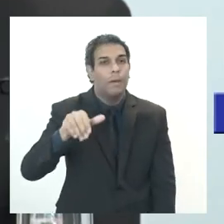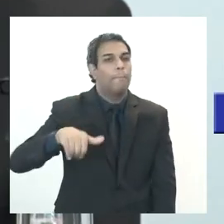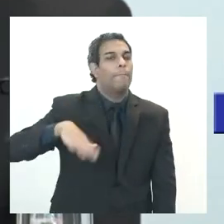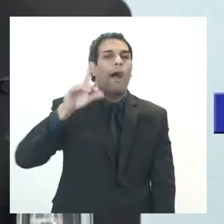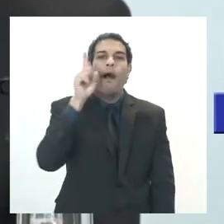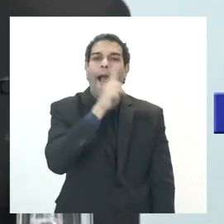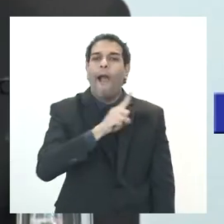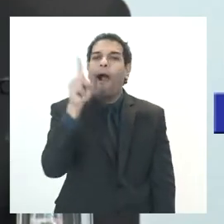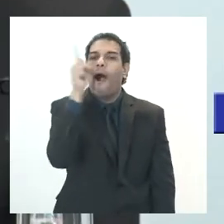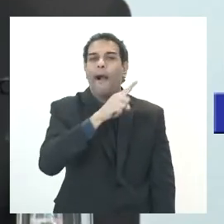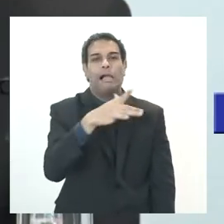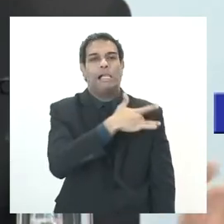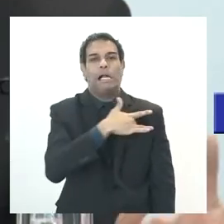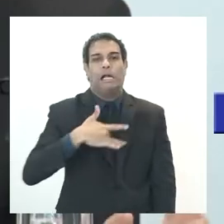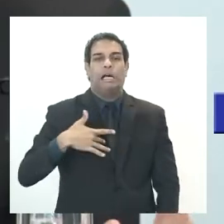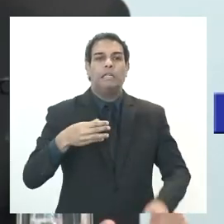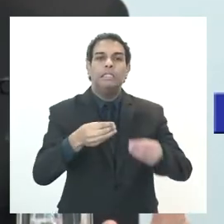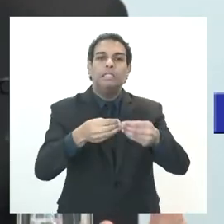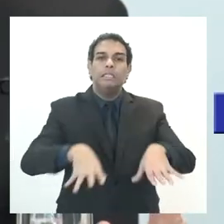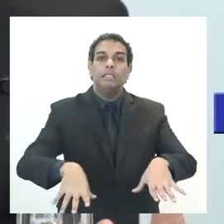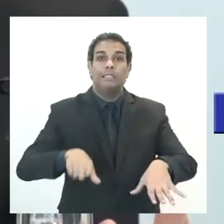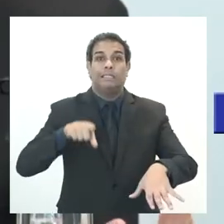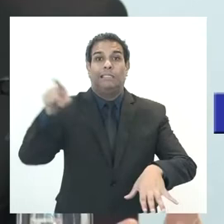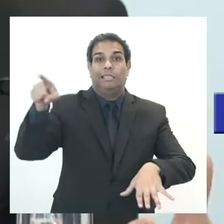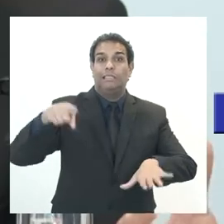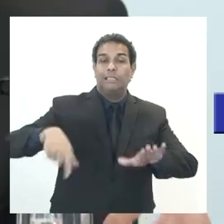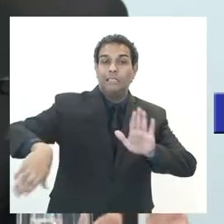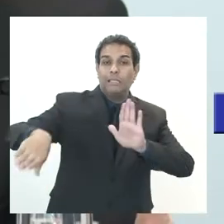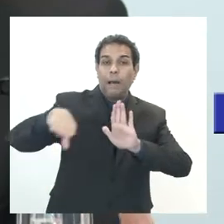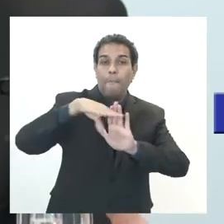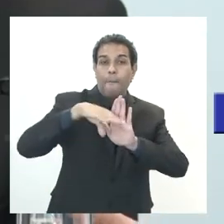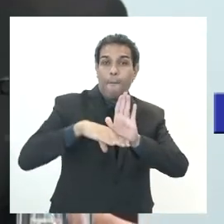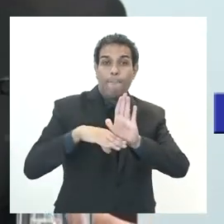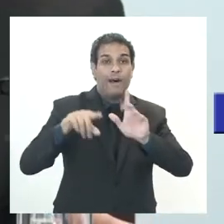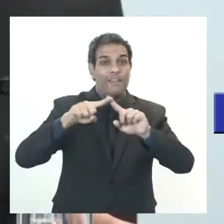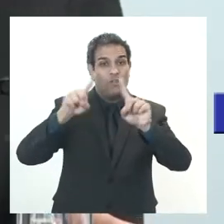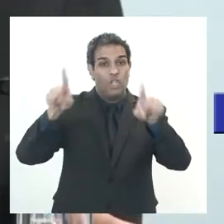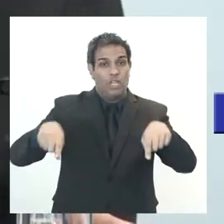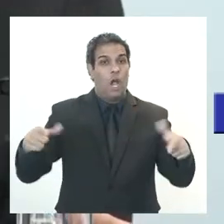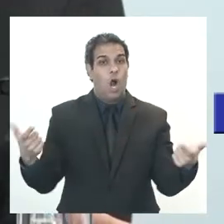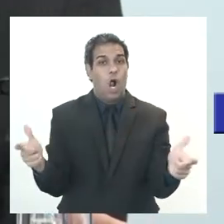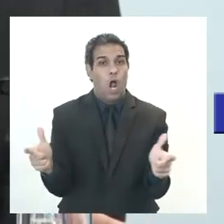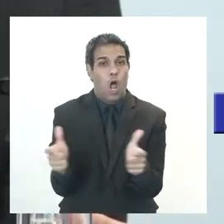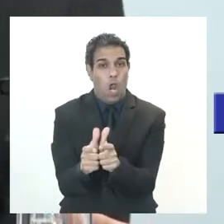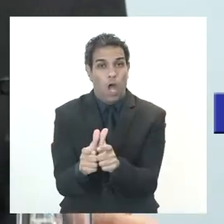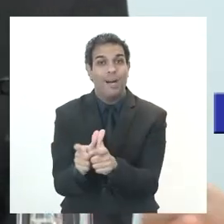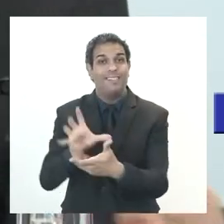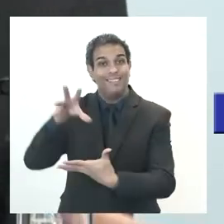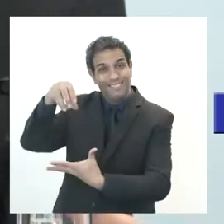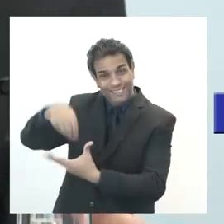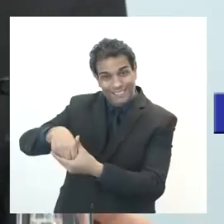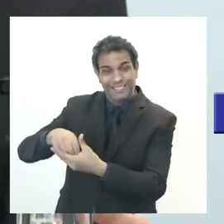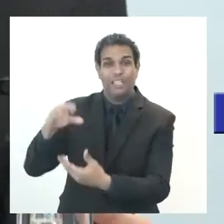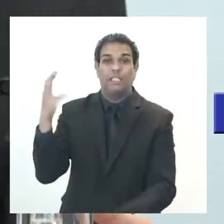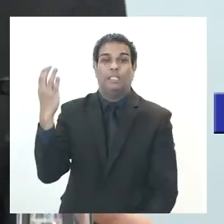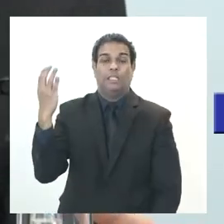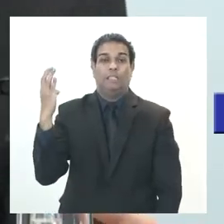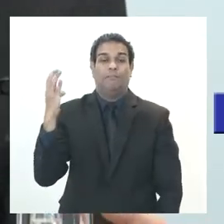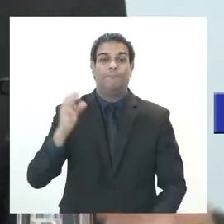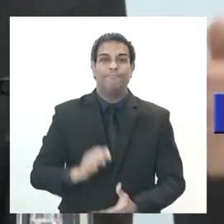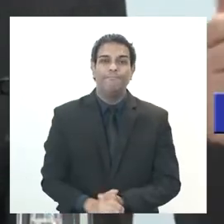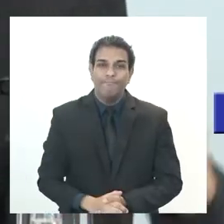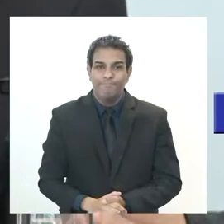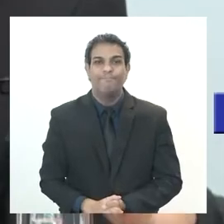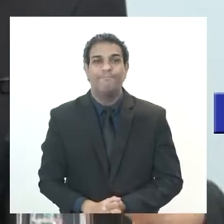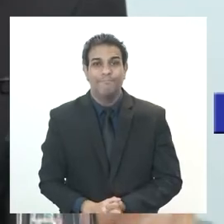nós temos um quadro de estatutários que cada vez é menor e vocês terem uma ideia é